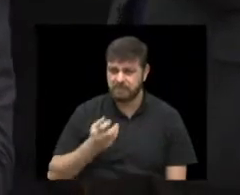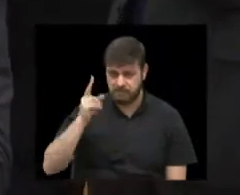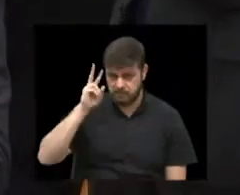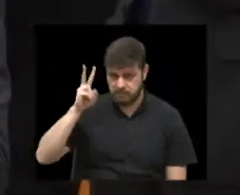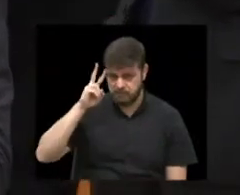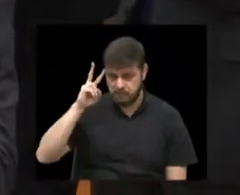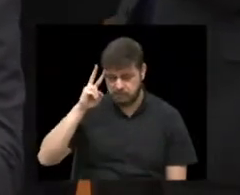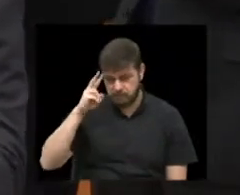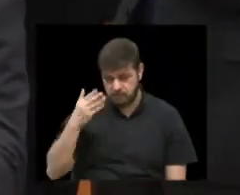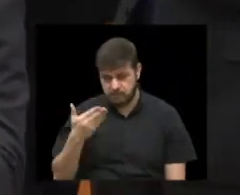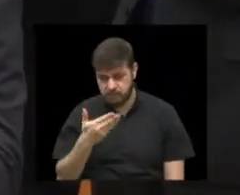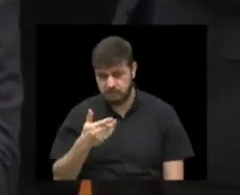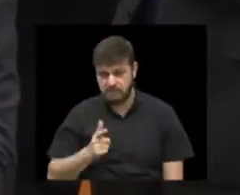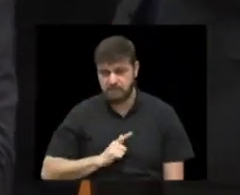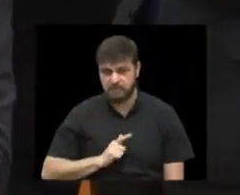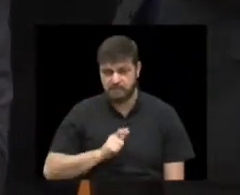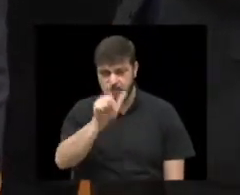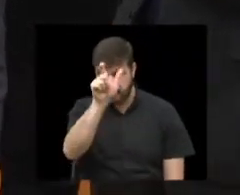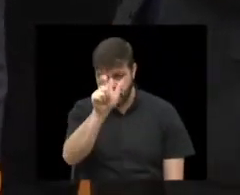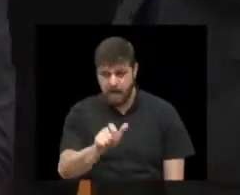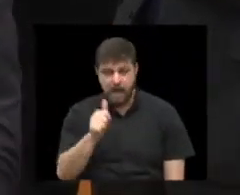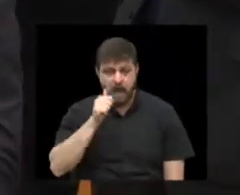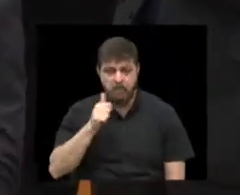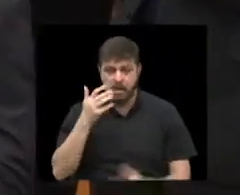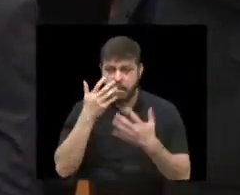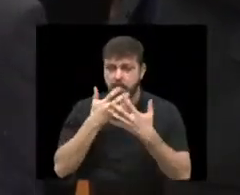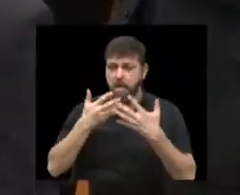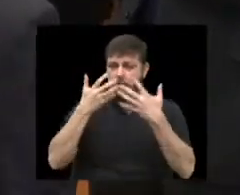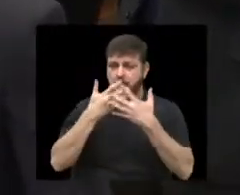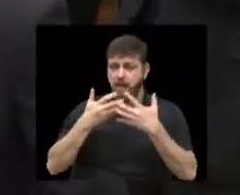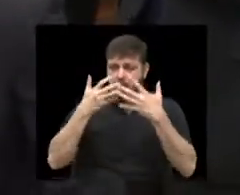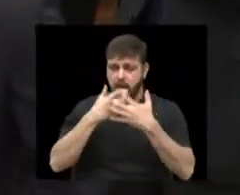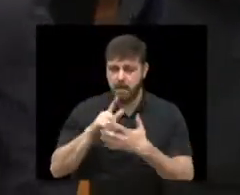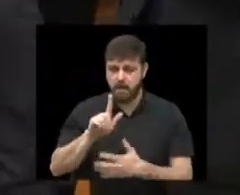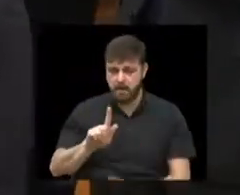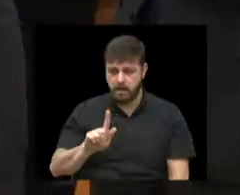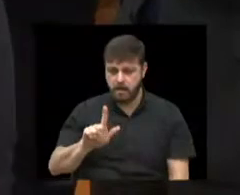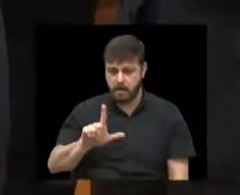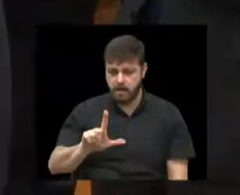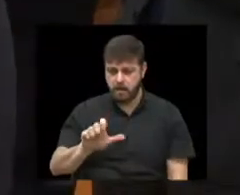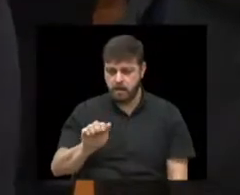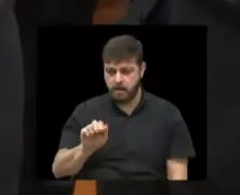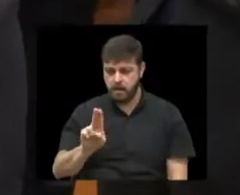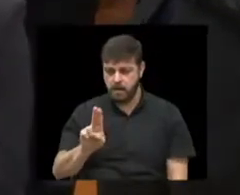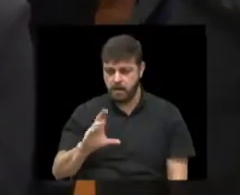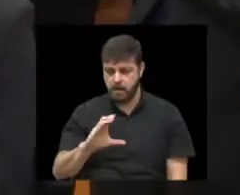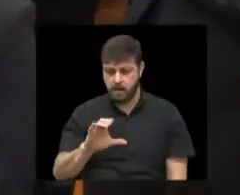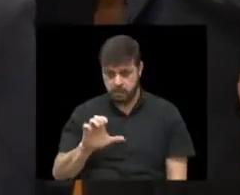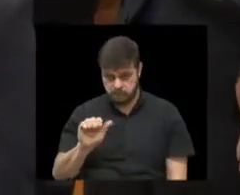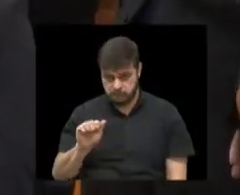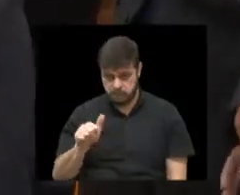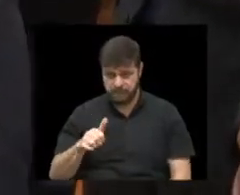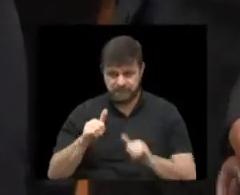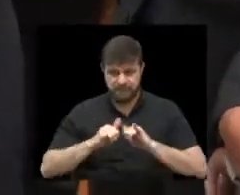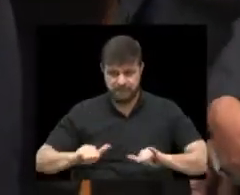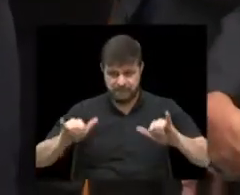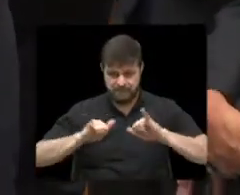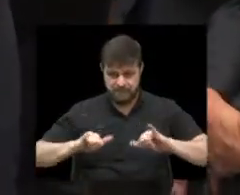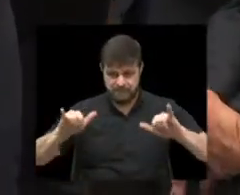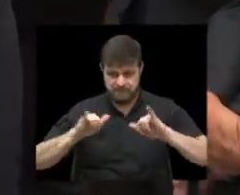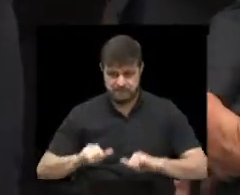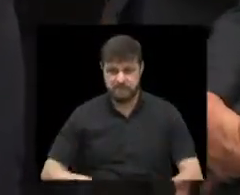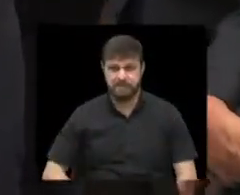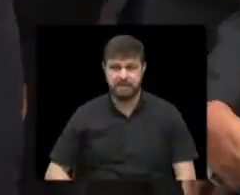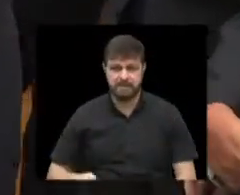aqui a presença da cantora Gláucia Nasser, que veio fazer a divulgação do show JK, o Reencontro com o Brasil.